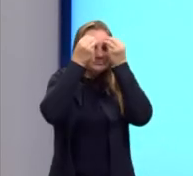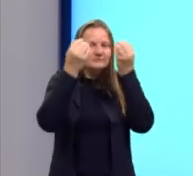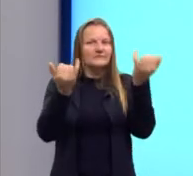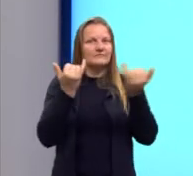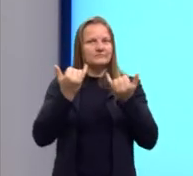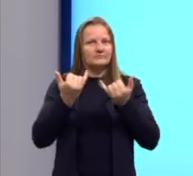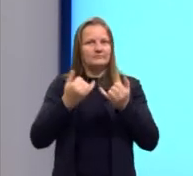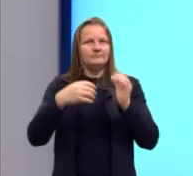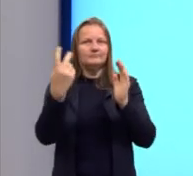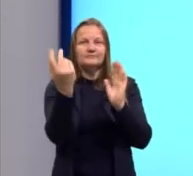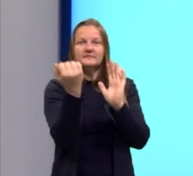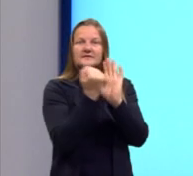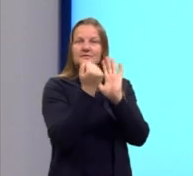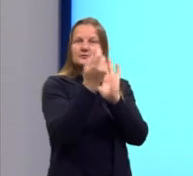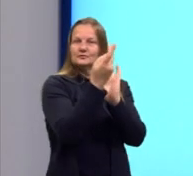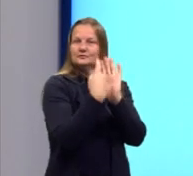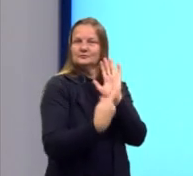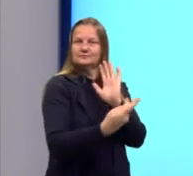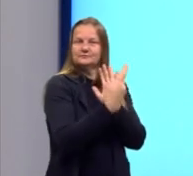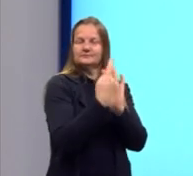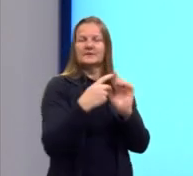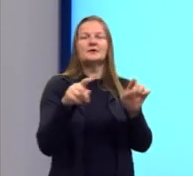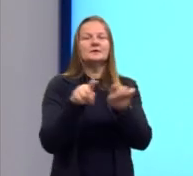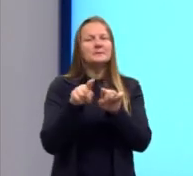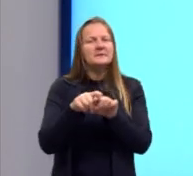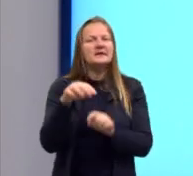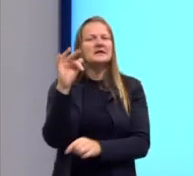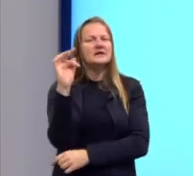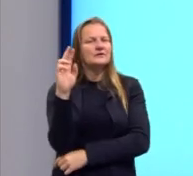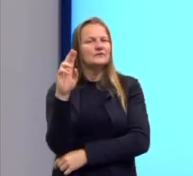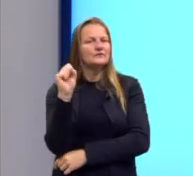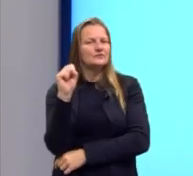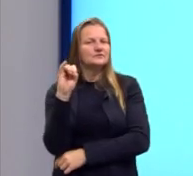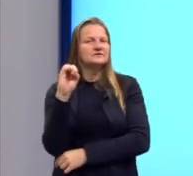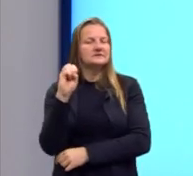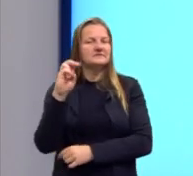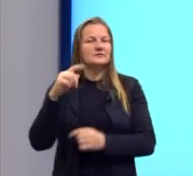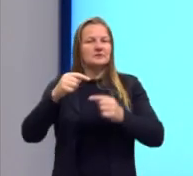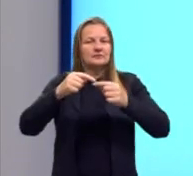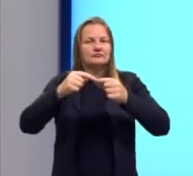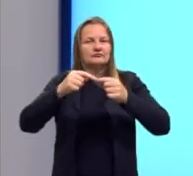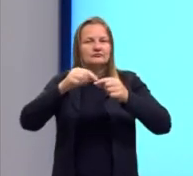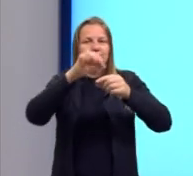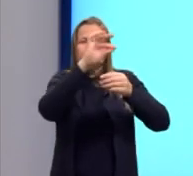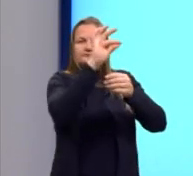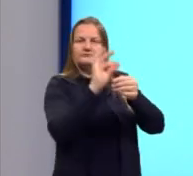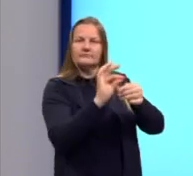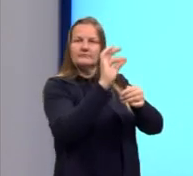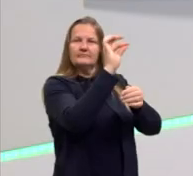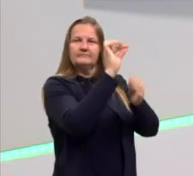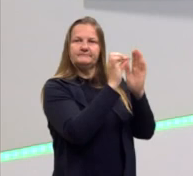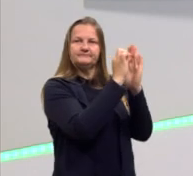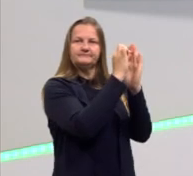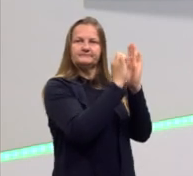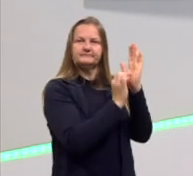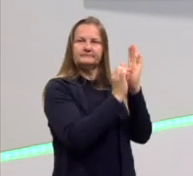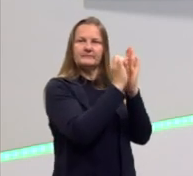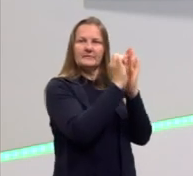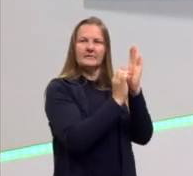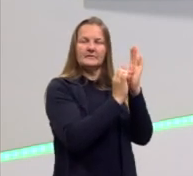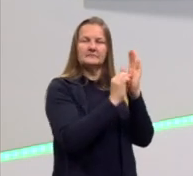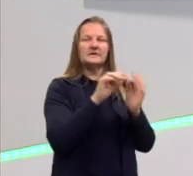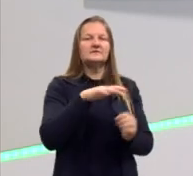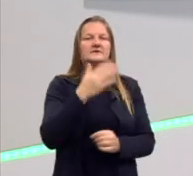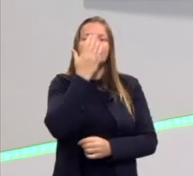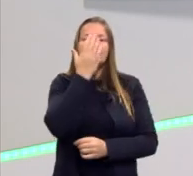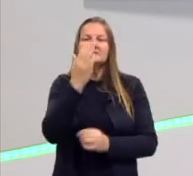tá outra coisa sobre o fusível né a gente tem também os disjuntores né que são aqueles que a gente gera Um item